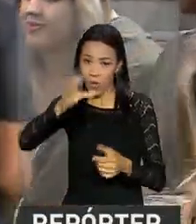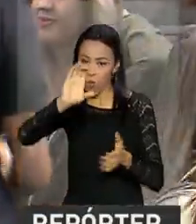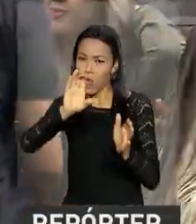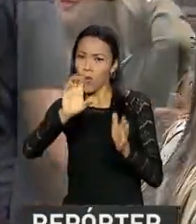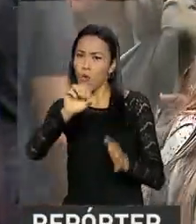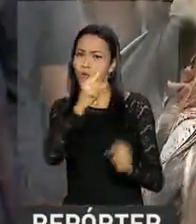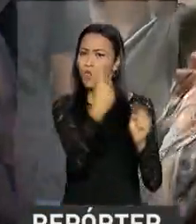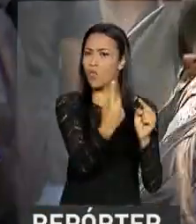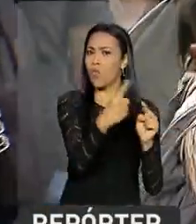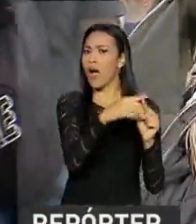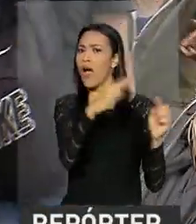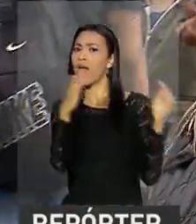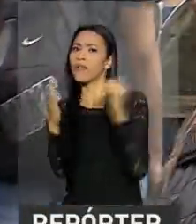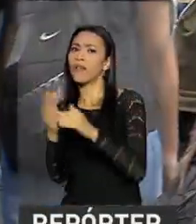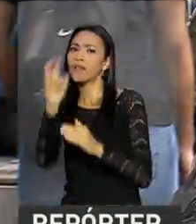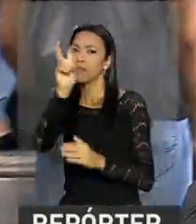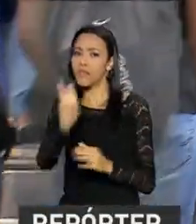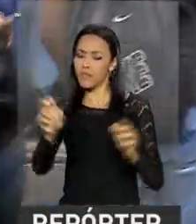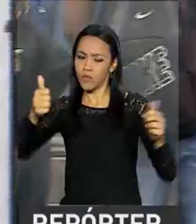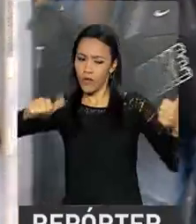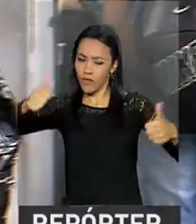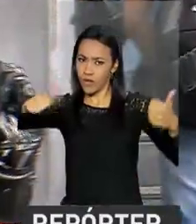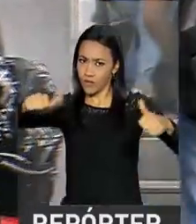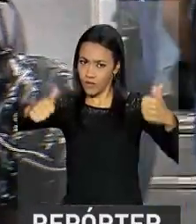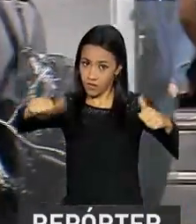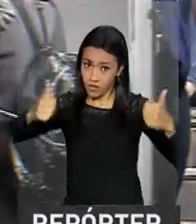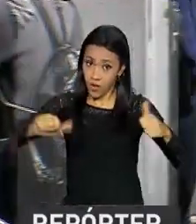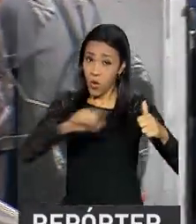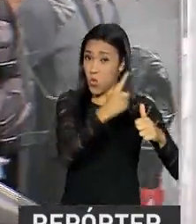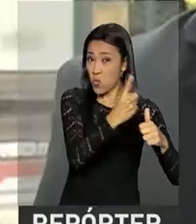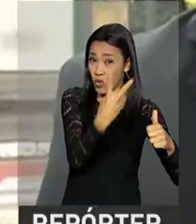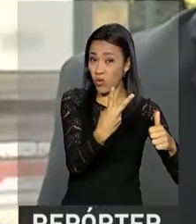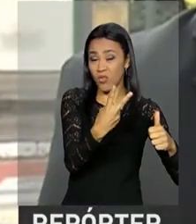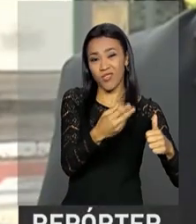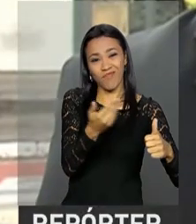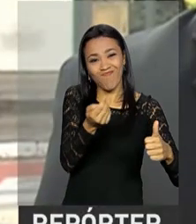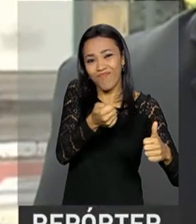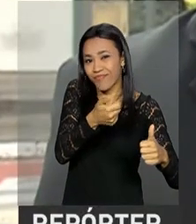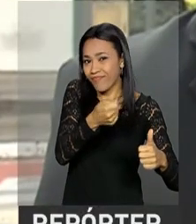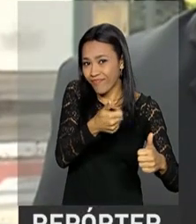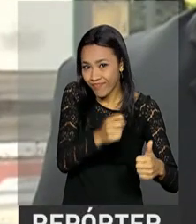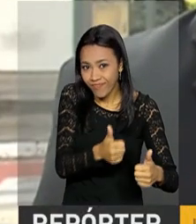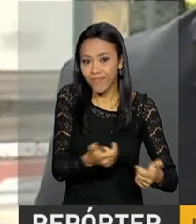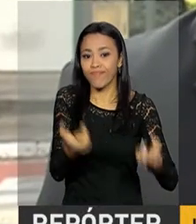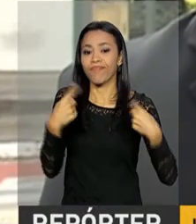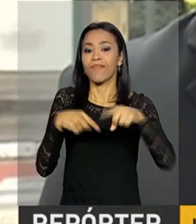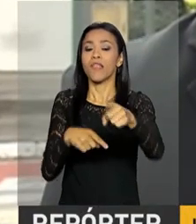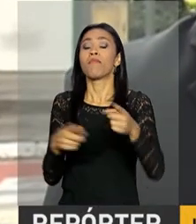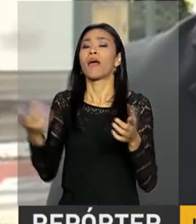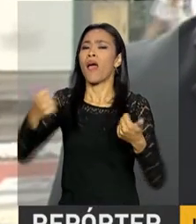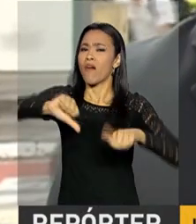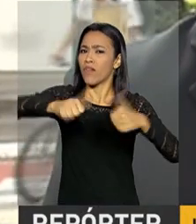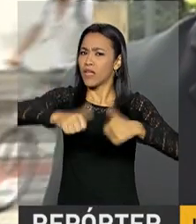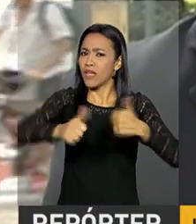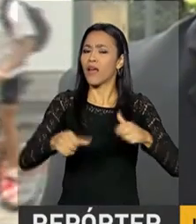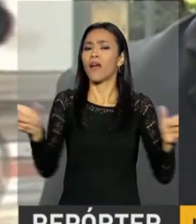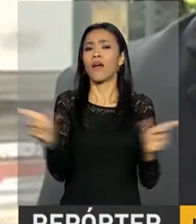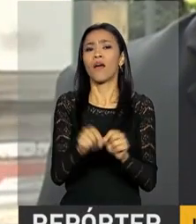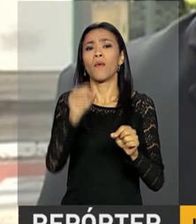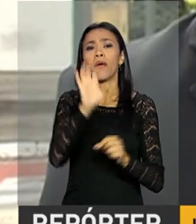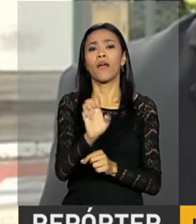vai de um a cinco sendo um e dois considerados insuficientes para definir o conceito Enade de um curso e uma